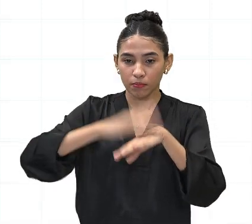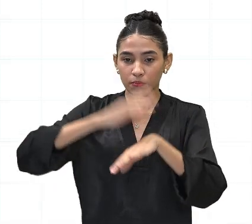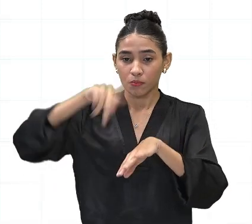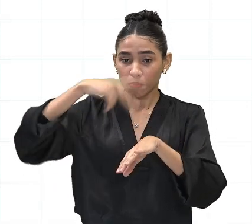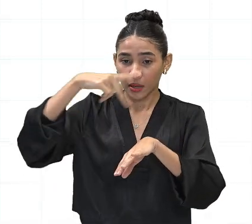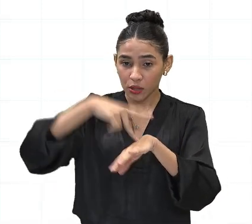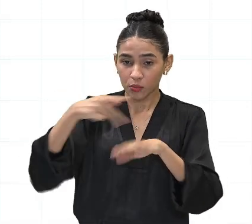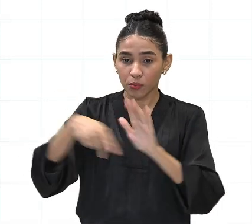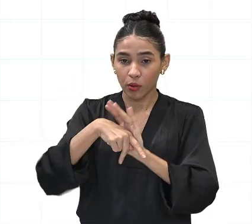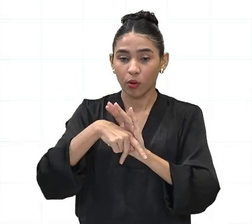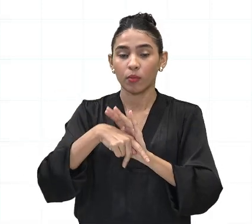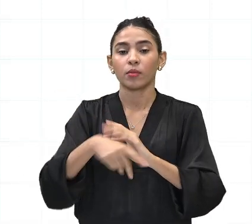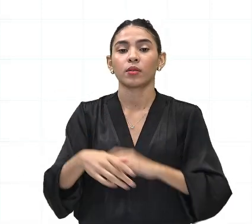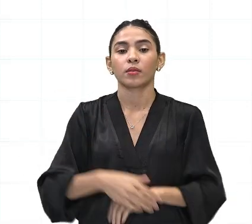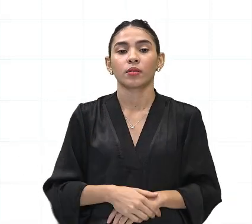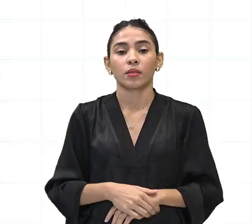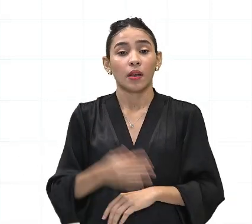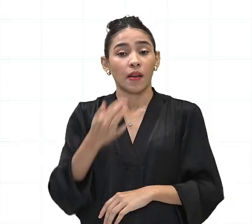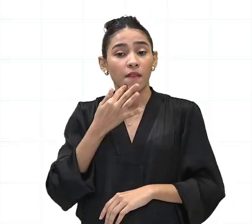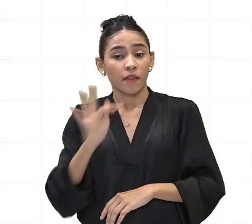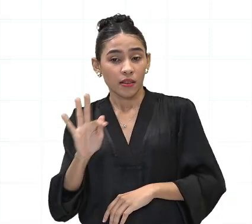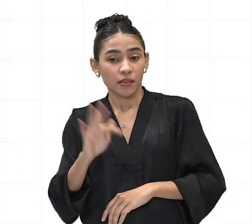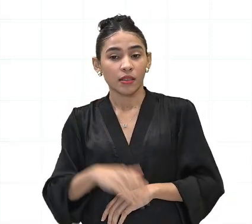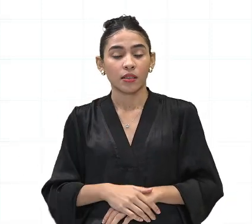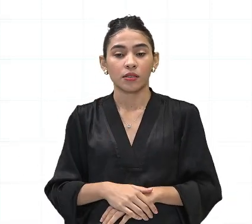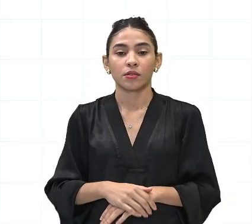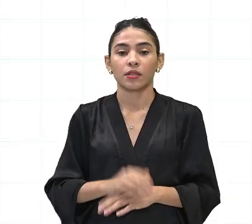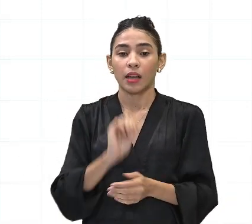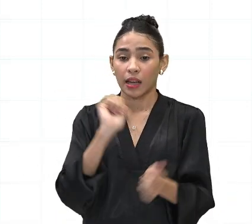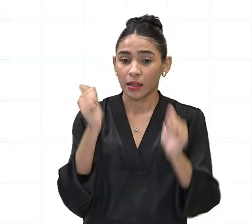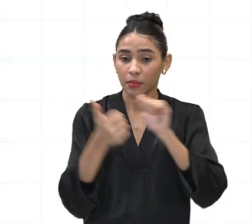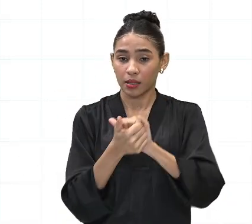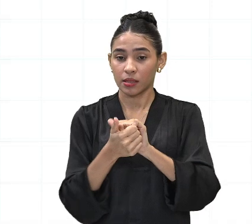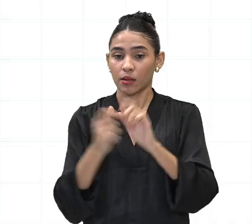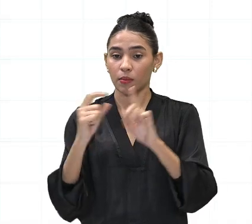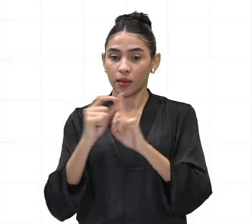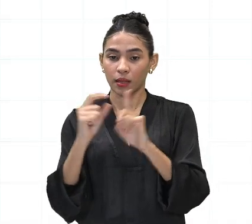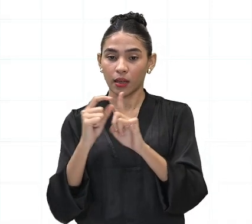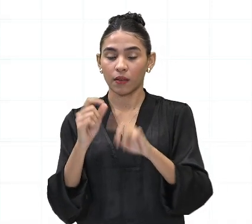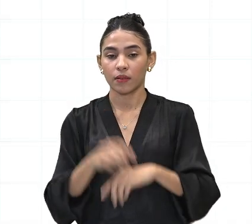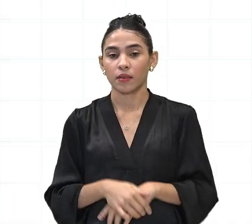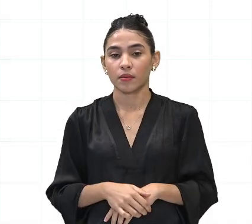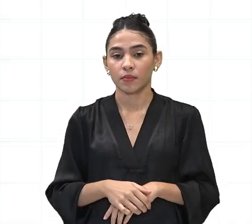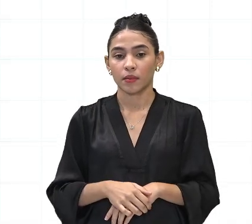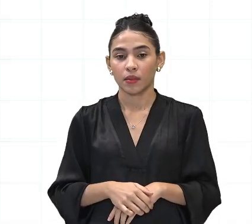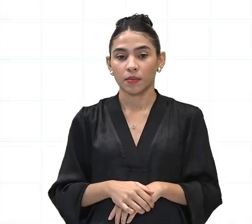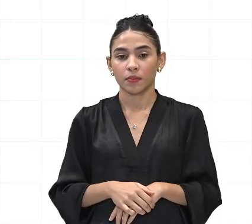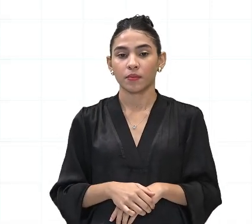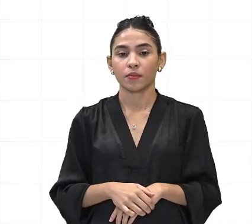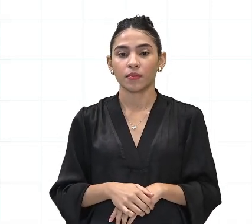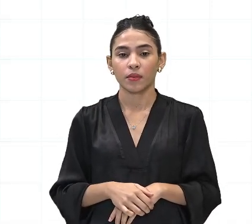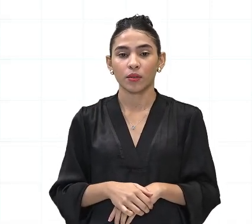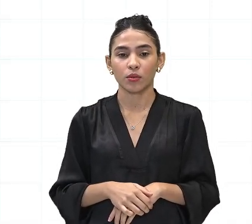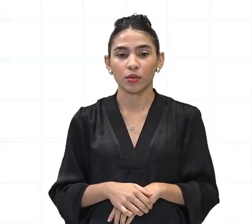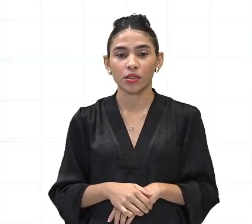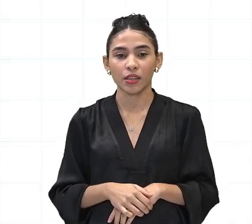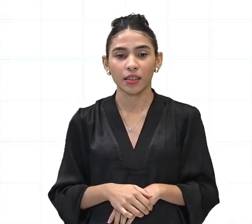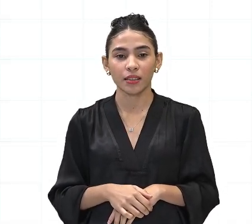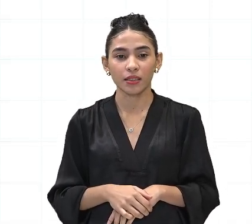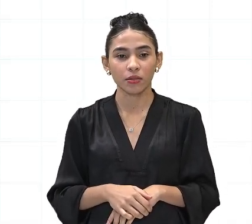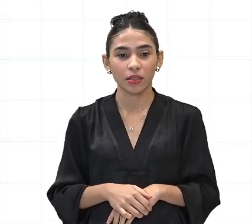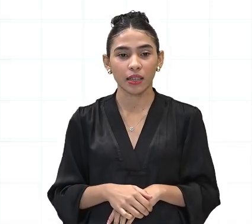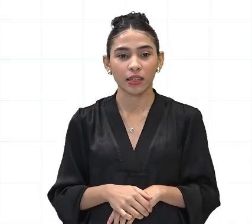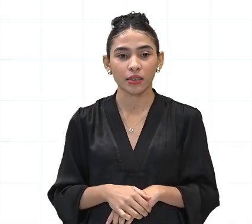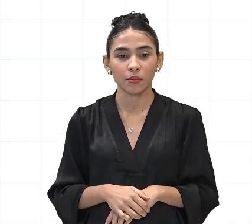é francês. A adaptação, quando há adaptação, quando é o caso do abajur. E o equivalente, como se ele te desse